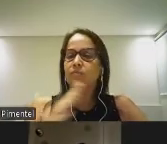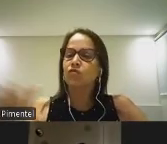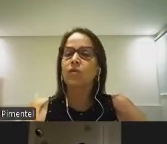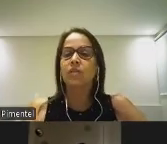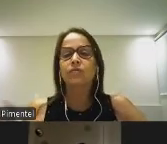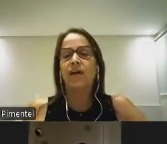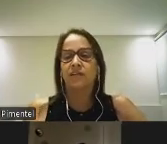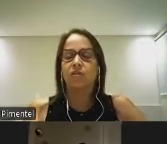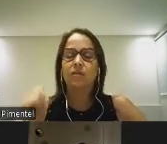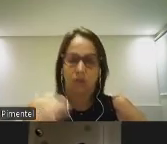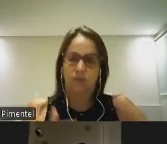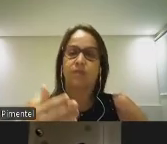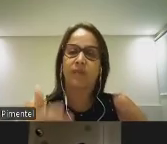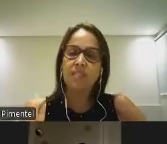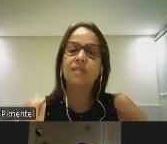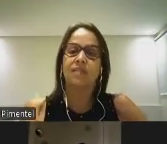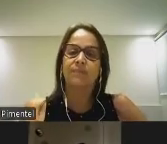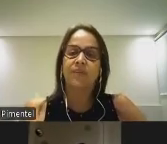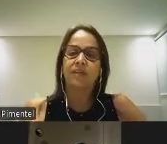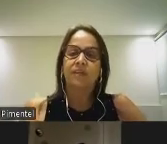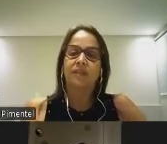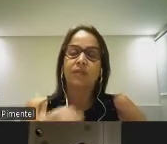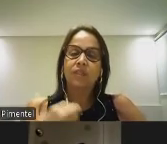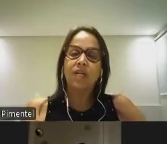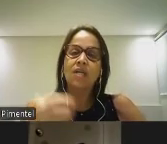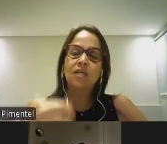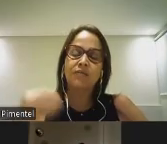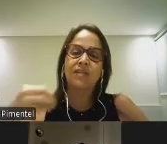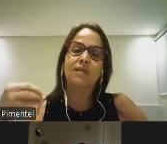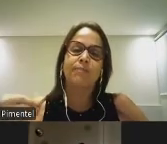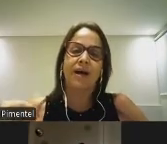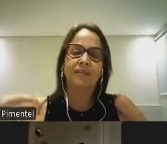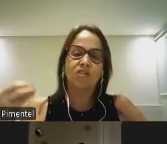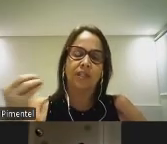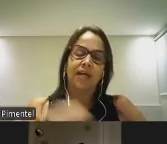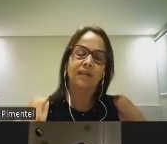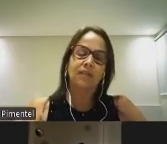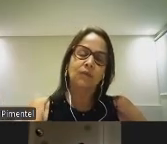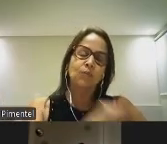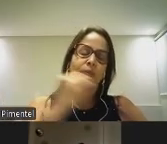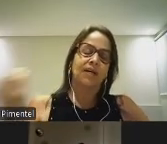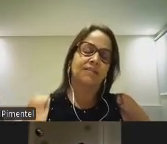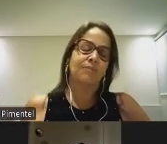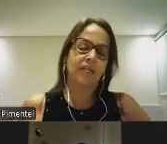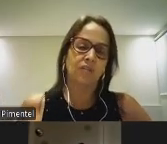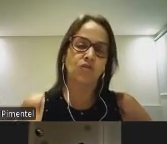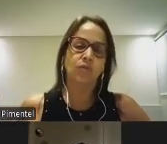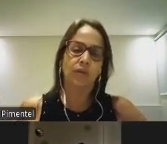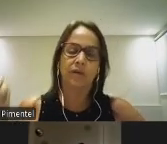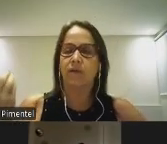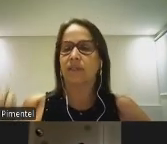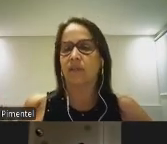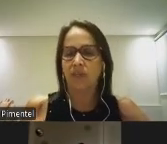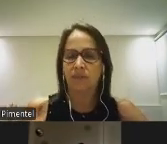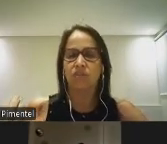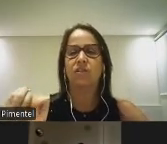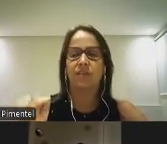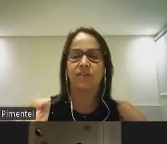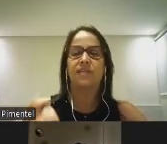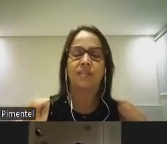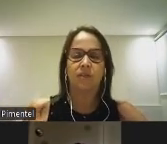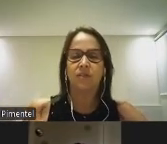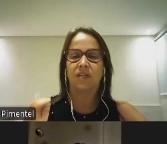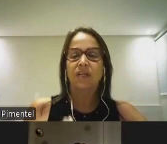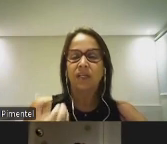Eu não faço, mas fulano faz. Mas você precisa. Então, tem que fazer parte, já tem artigos publicados na American Journal, que é uma